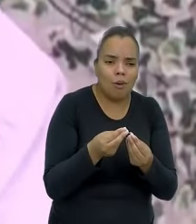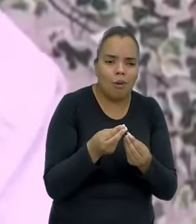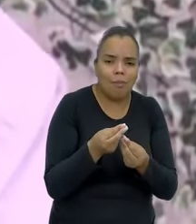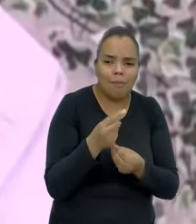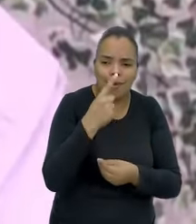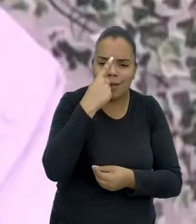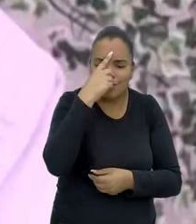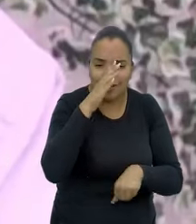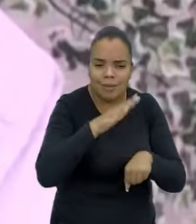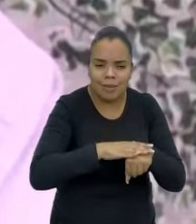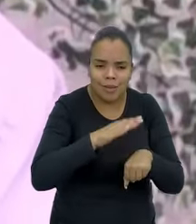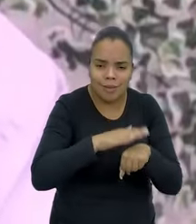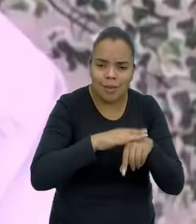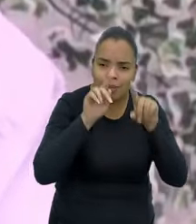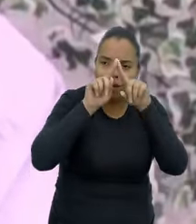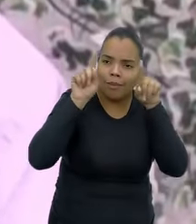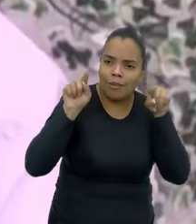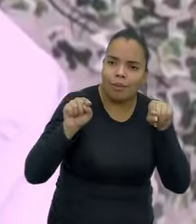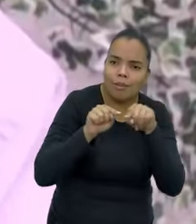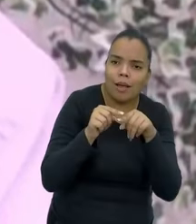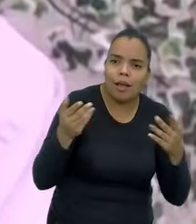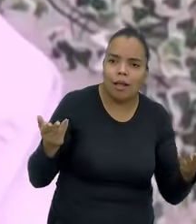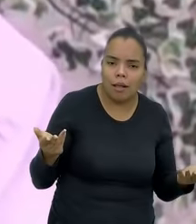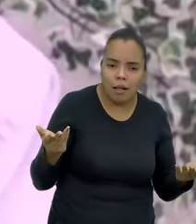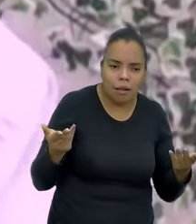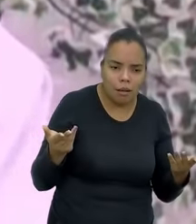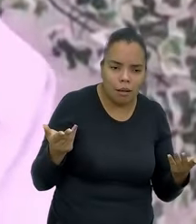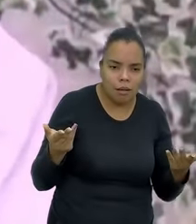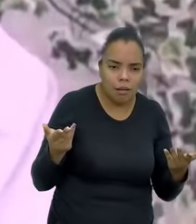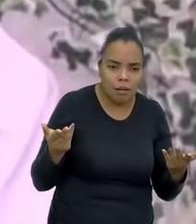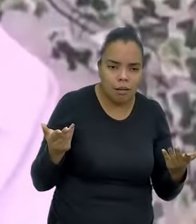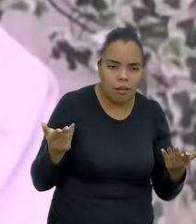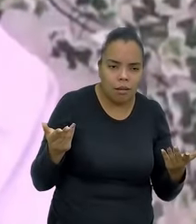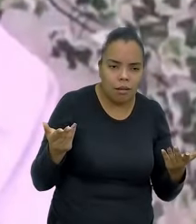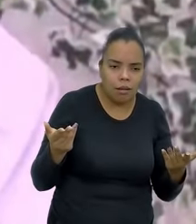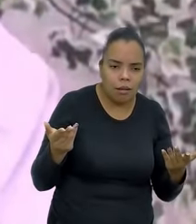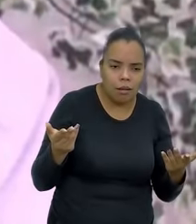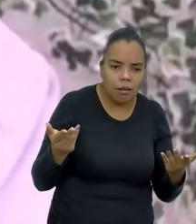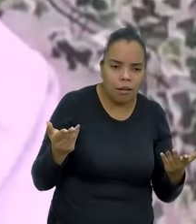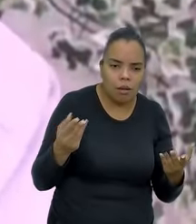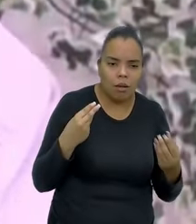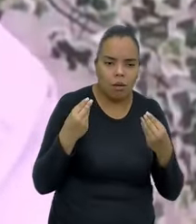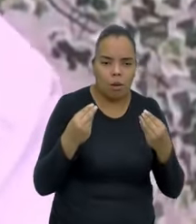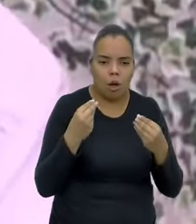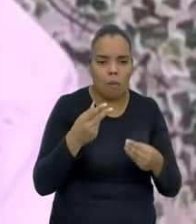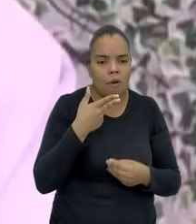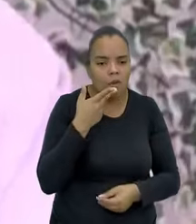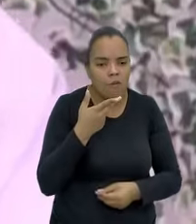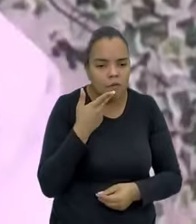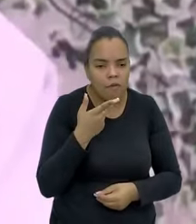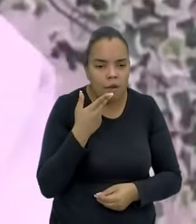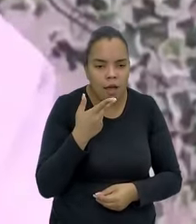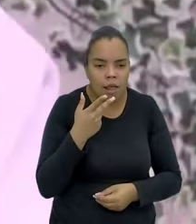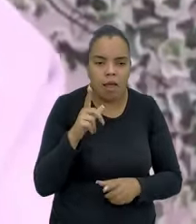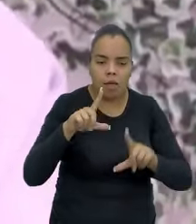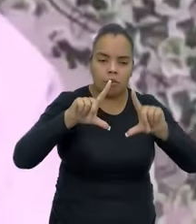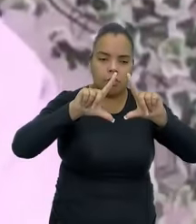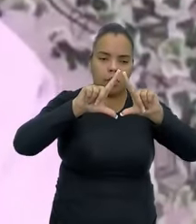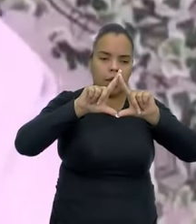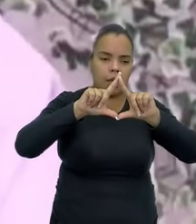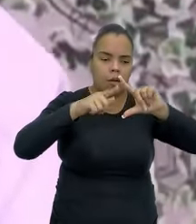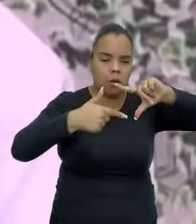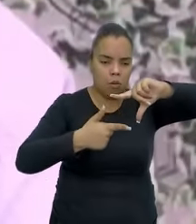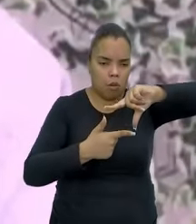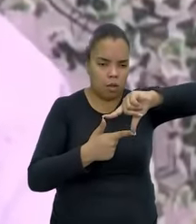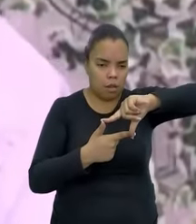sobre uma figura geométrica sendo desenhada à mão na falar é um quadrado é um triângulo retângulo